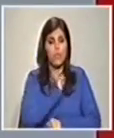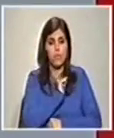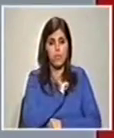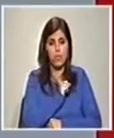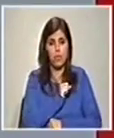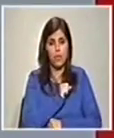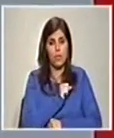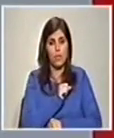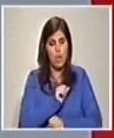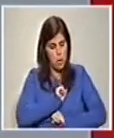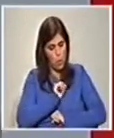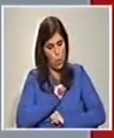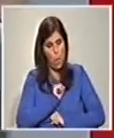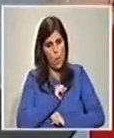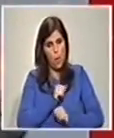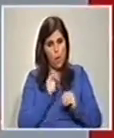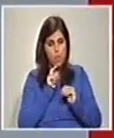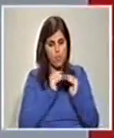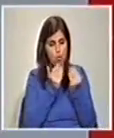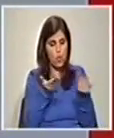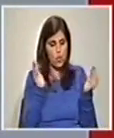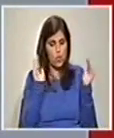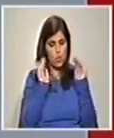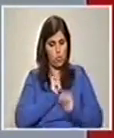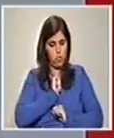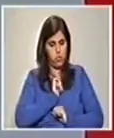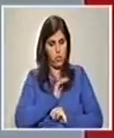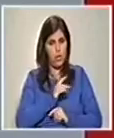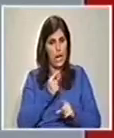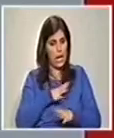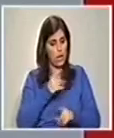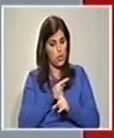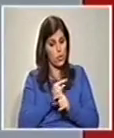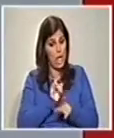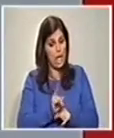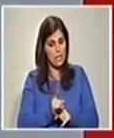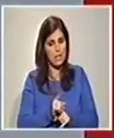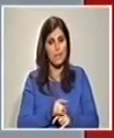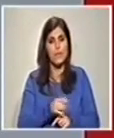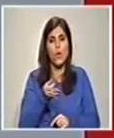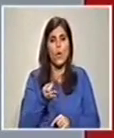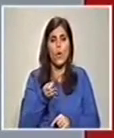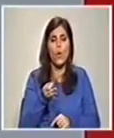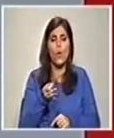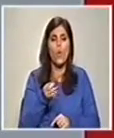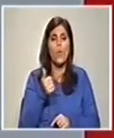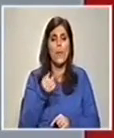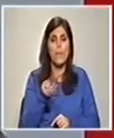quintal. Não é? A minha paróquia, o meu murinho, e eu quero as coisas... Nós nas candidaturas, e provavelmente o BPI Capacitar também tem isso, que